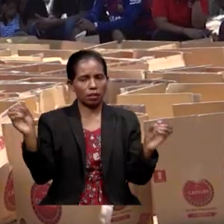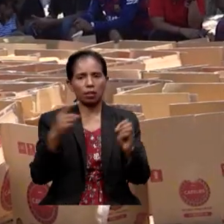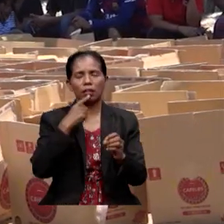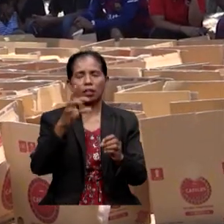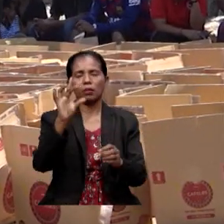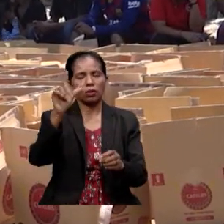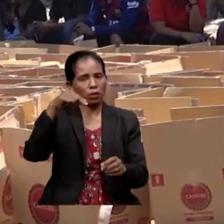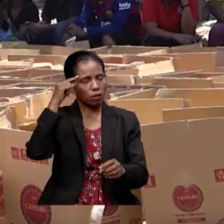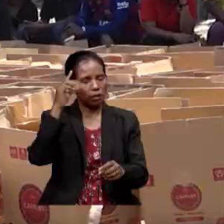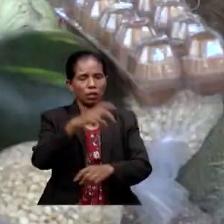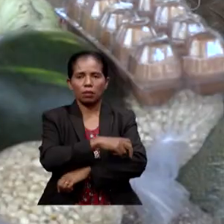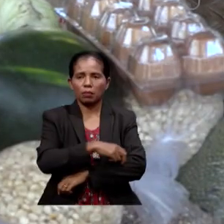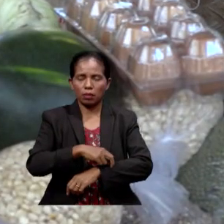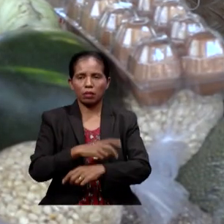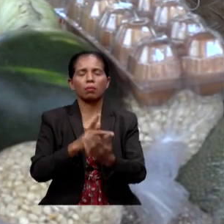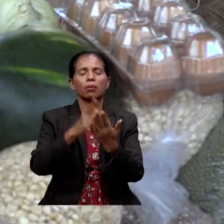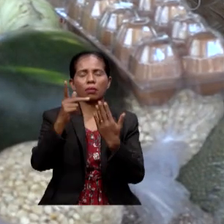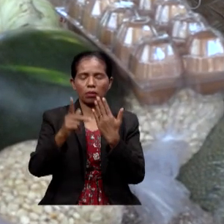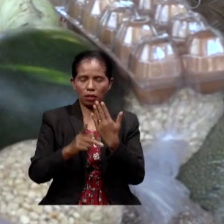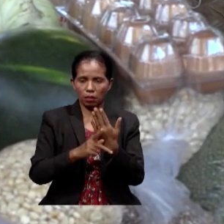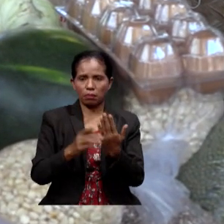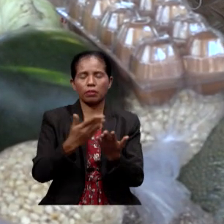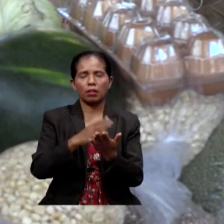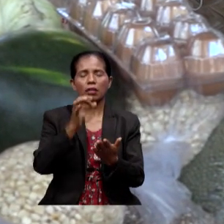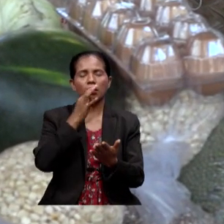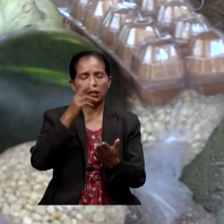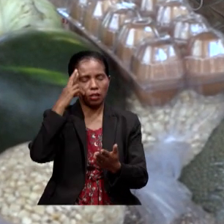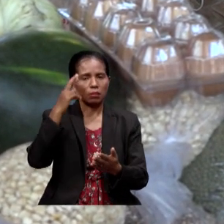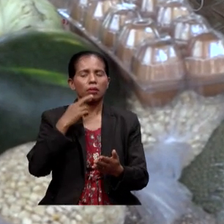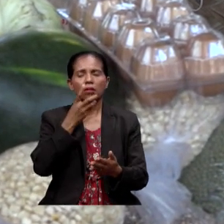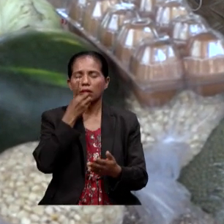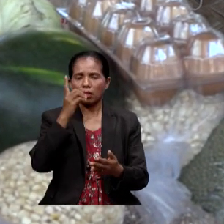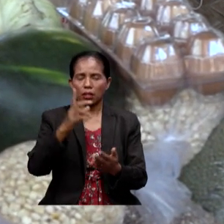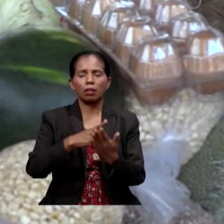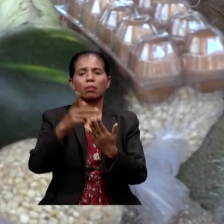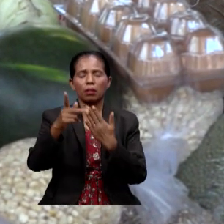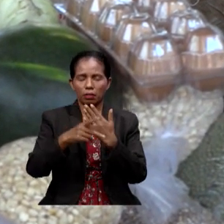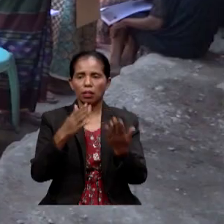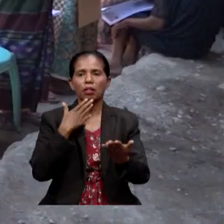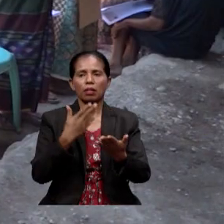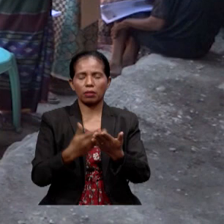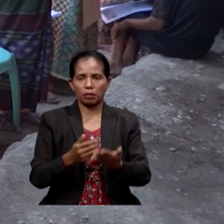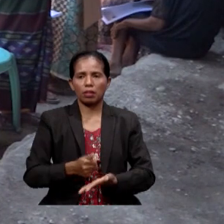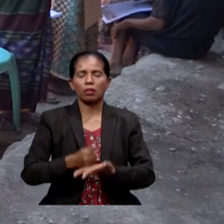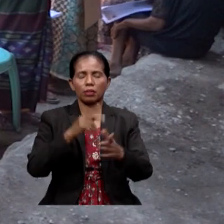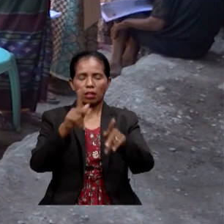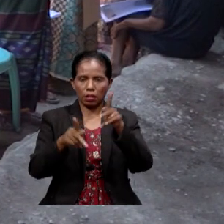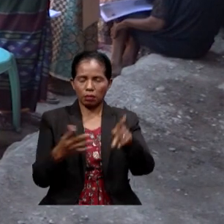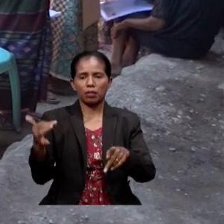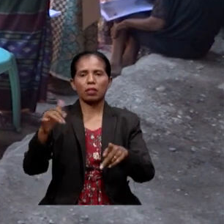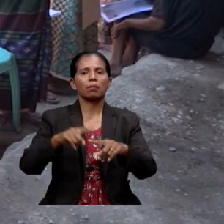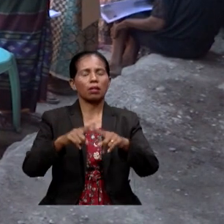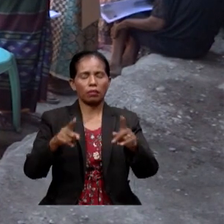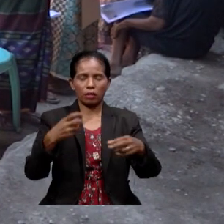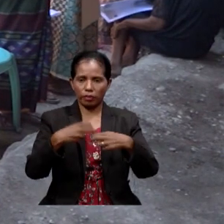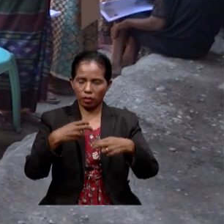governo halo korupsão ba programa Cesta Básica né. Ramos Horta mos declara programa Cesta Básica né diat ho di ajuda komunidade Sira, mai besusar